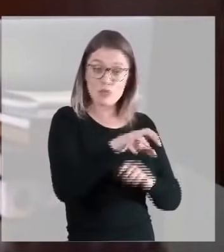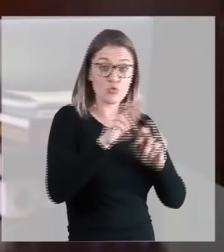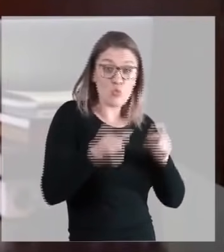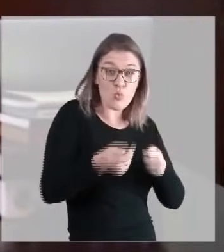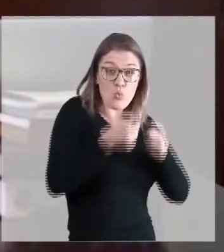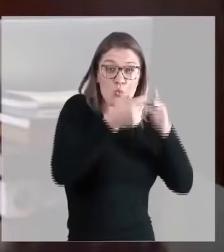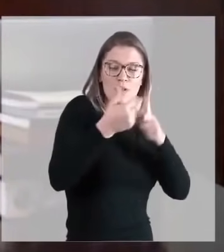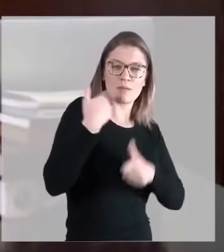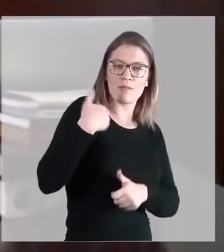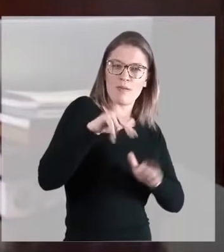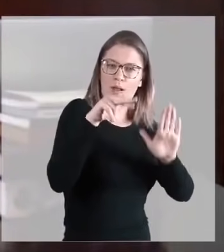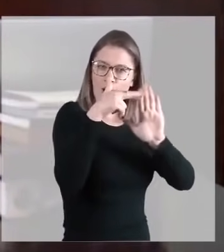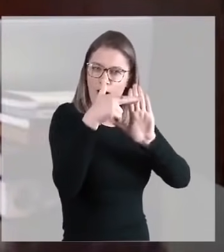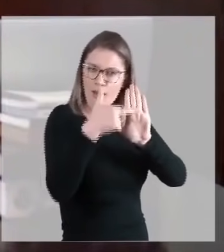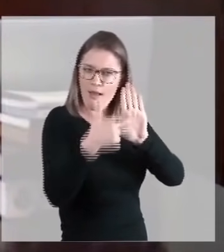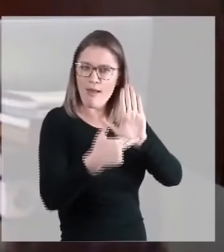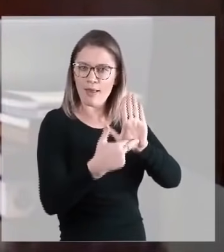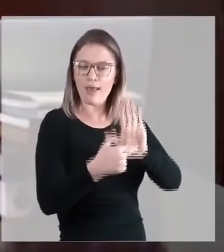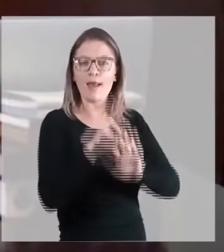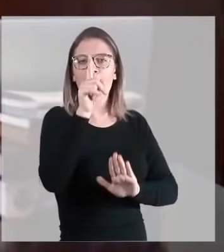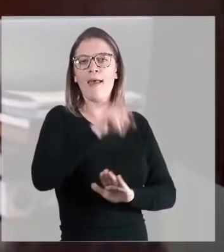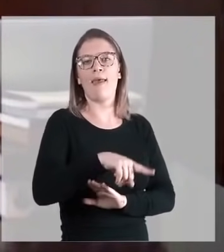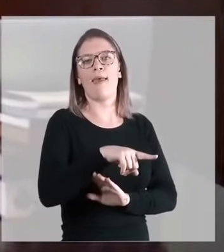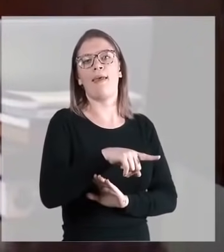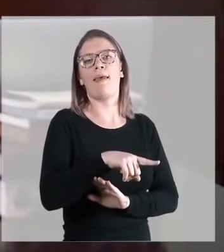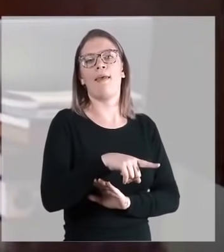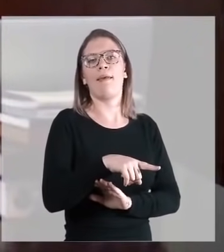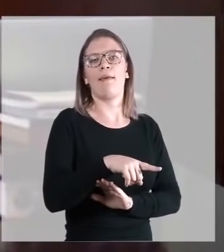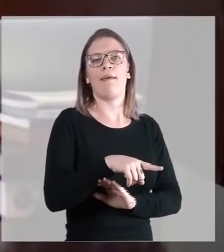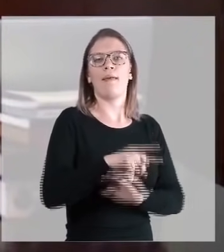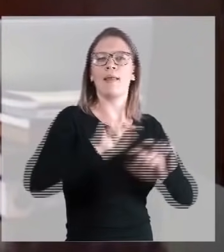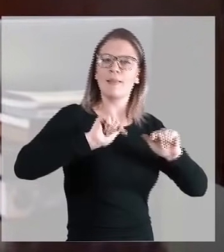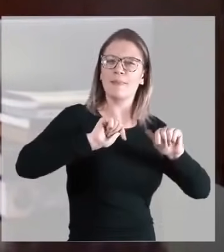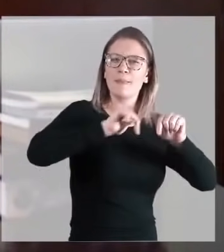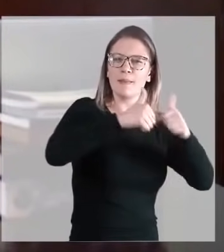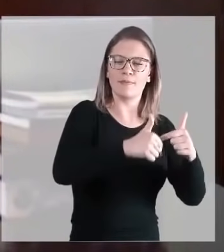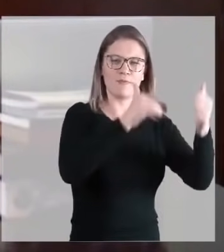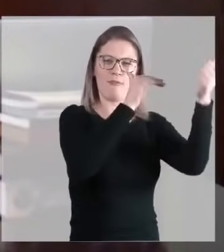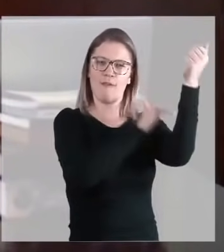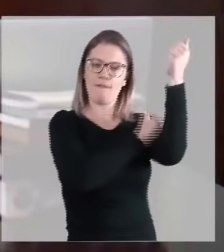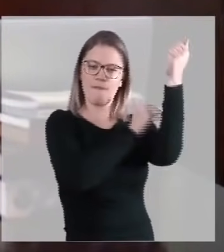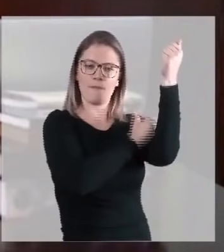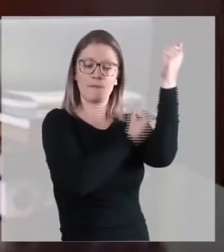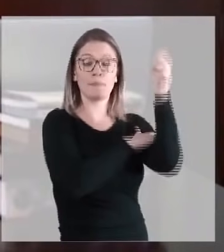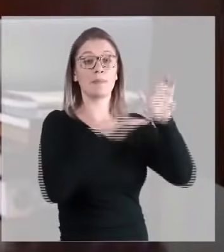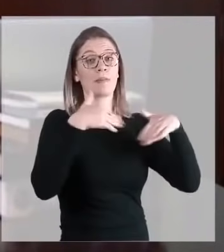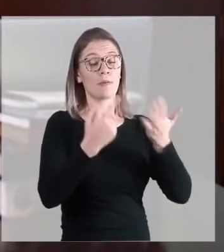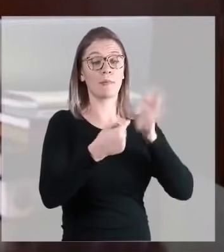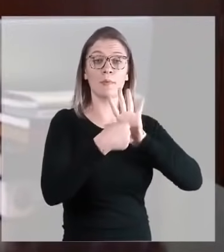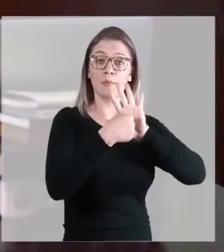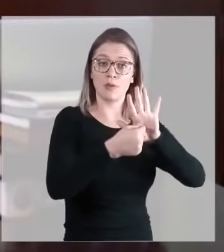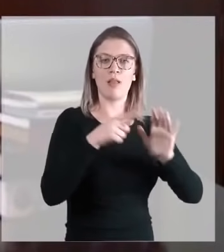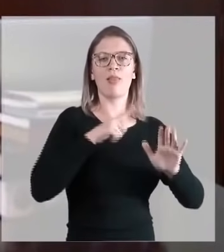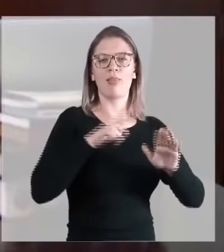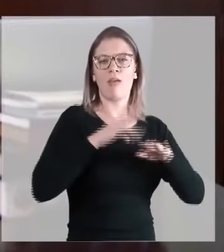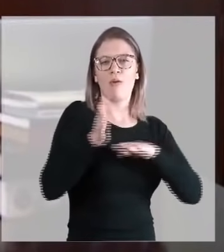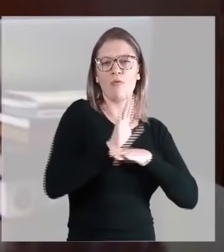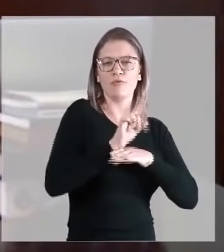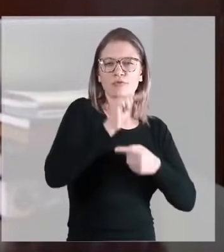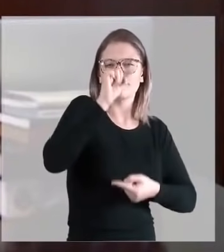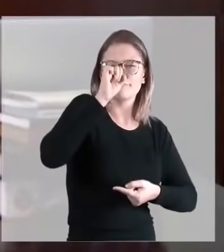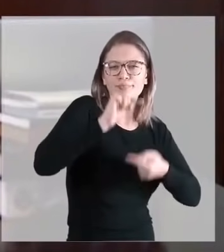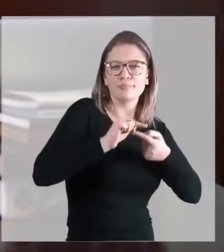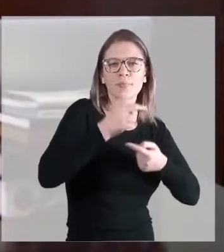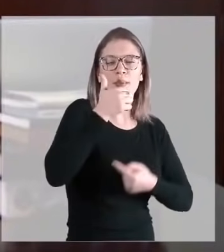quase que religiosas e dogmáticas são defendidas pelas feministas. E somente para demonstrar, nós trouxemos também um